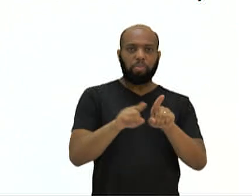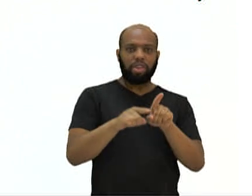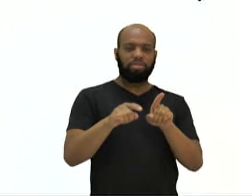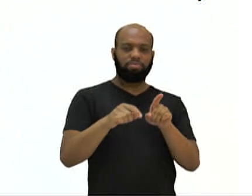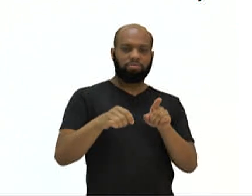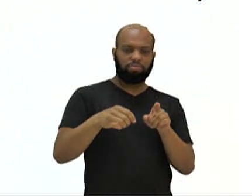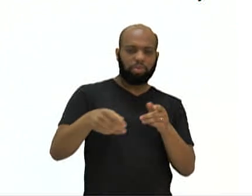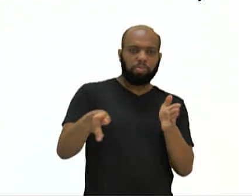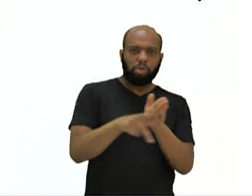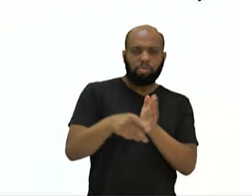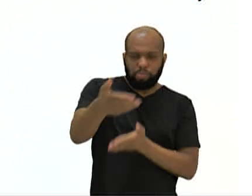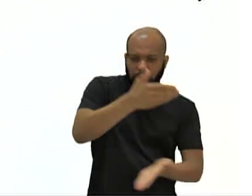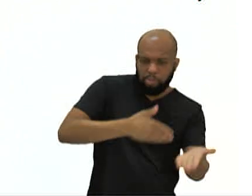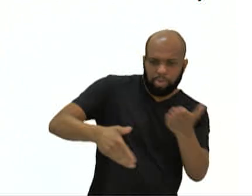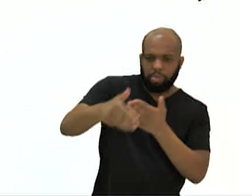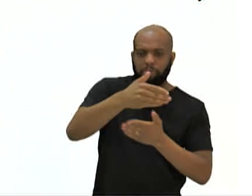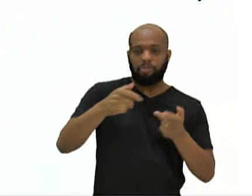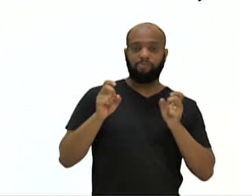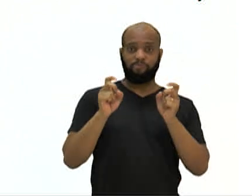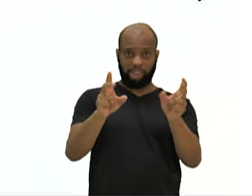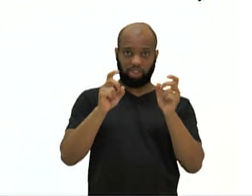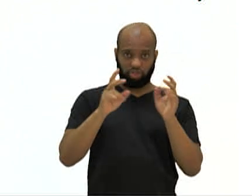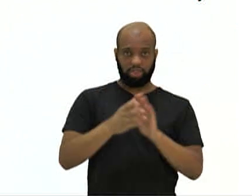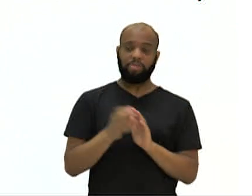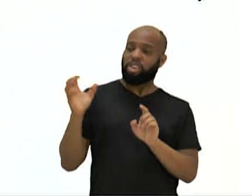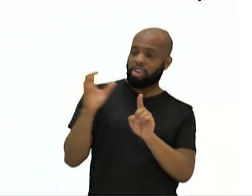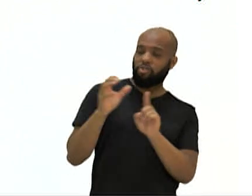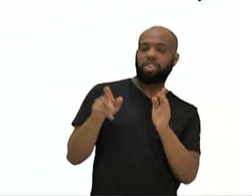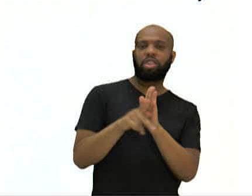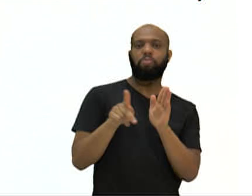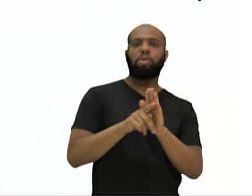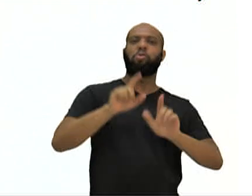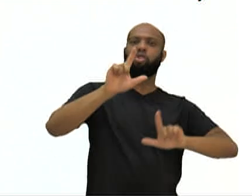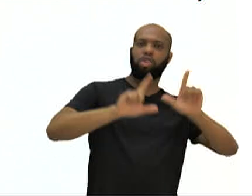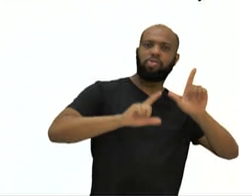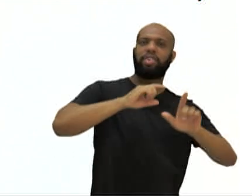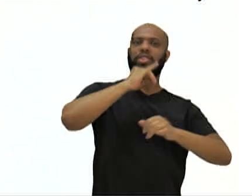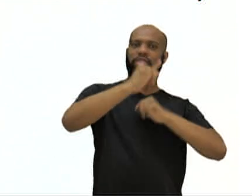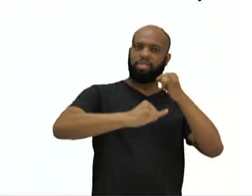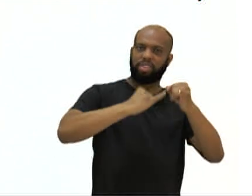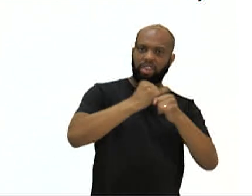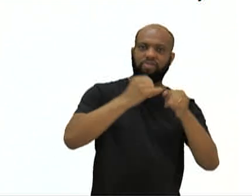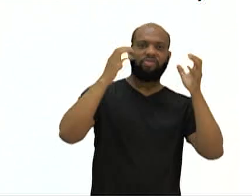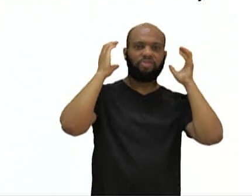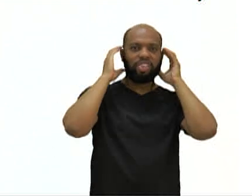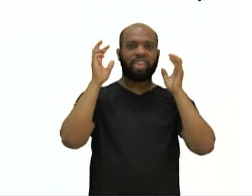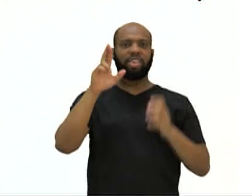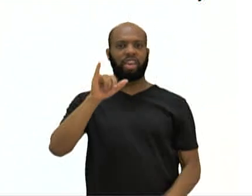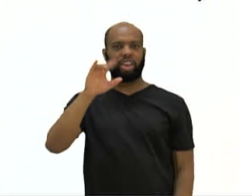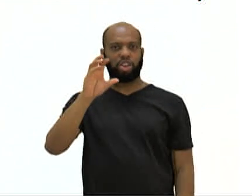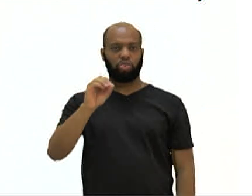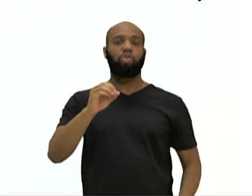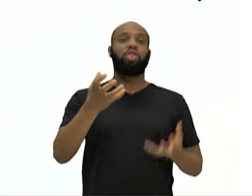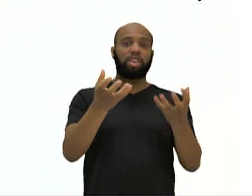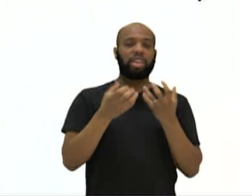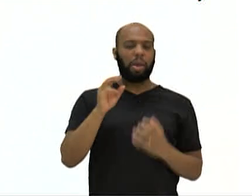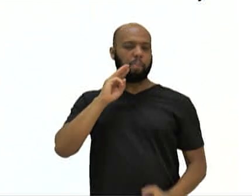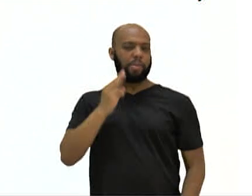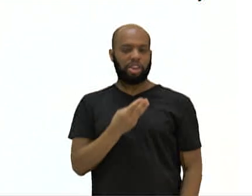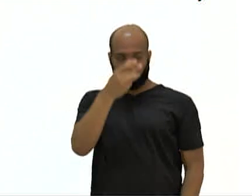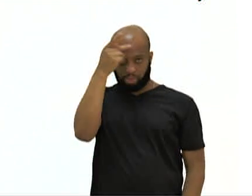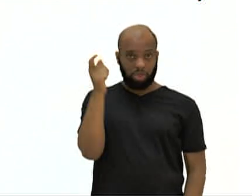mercadorias. Esses hábitos recebem influência dos meios de comunicação que alcançam milhões de pessoas com a proposta de